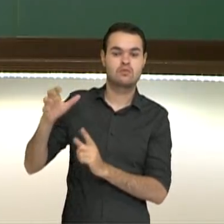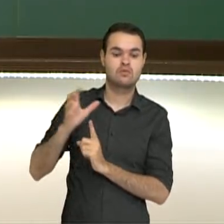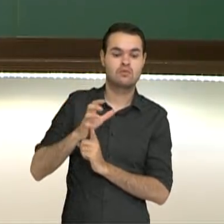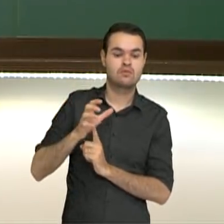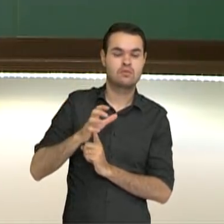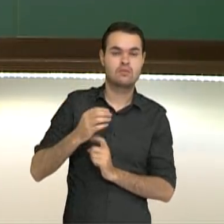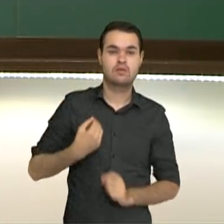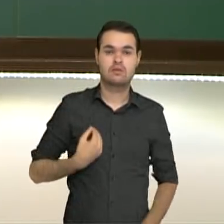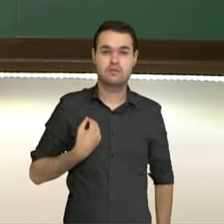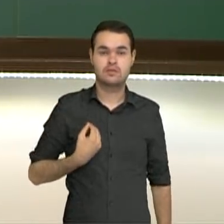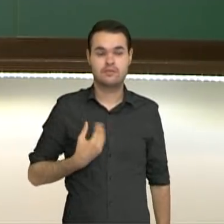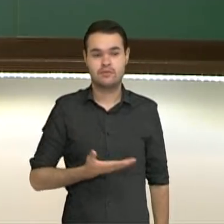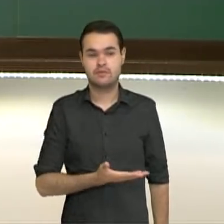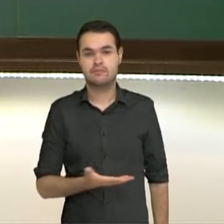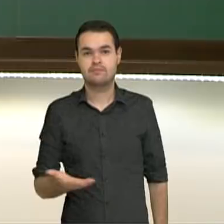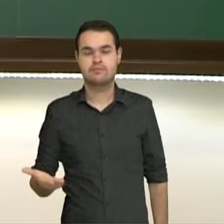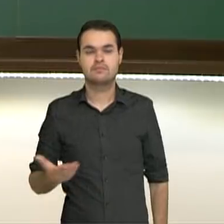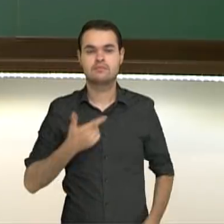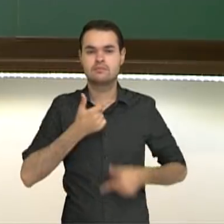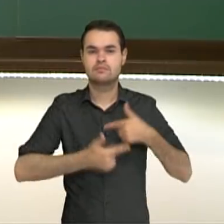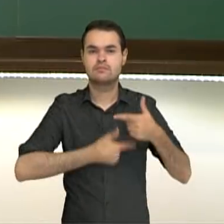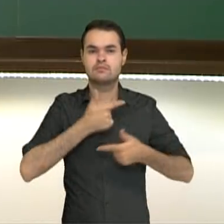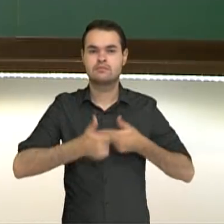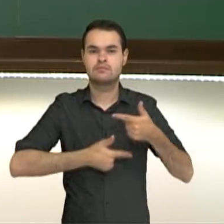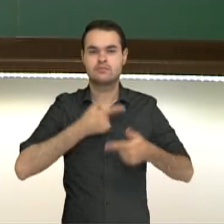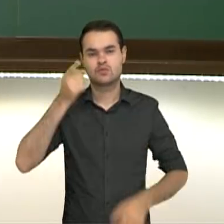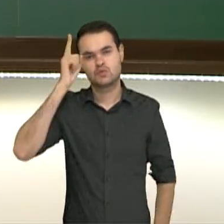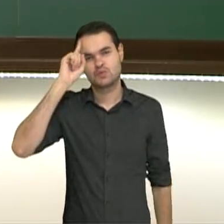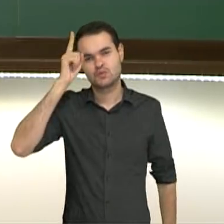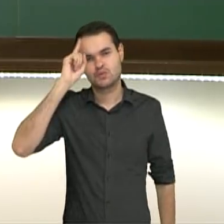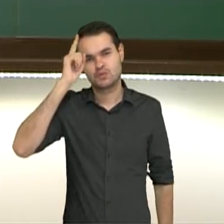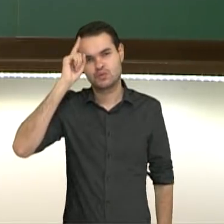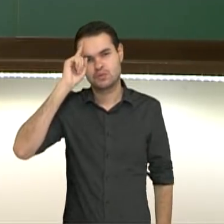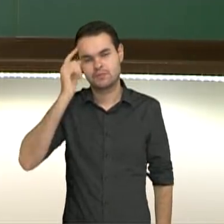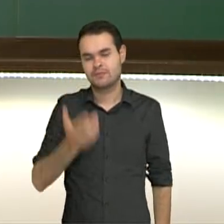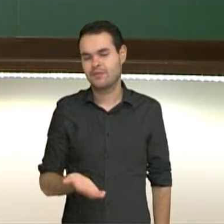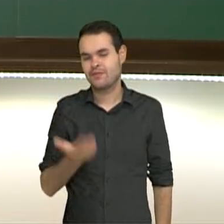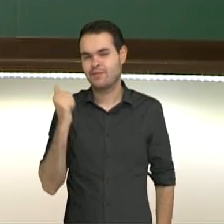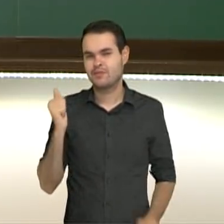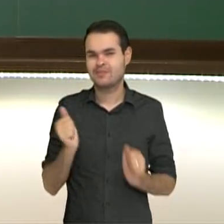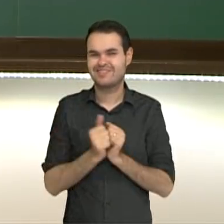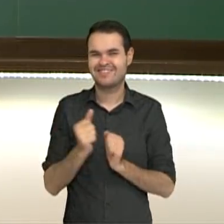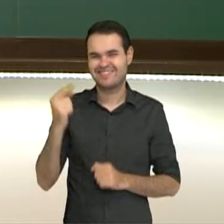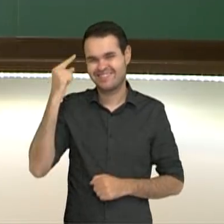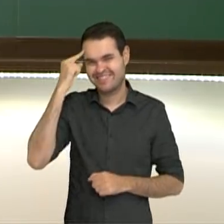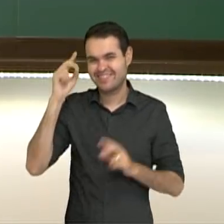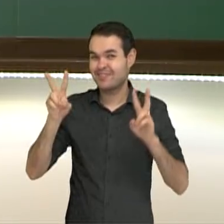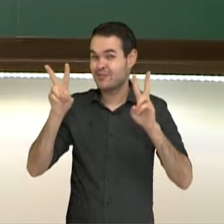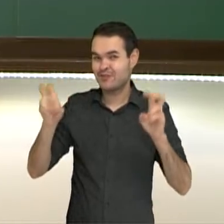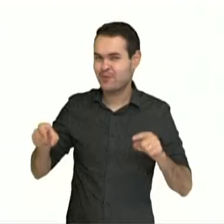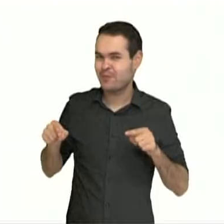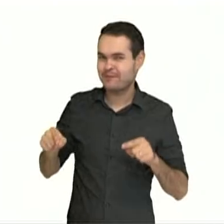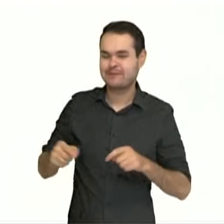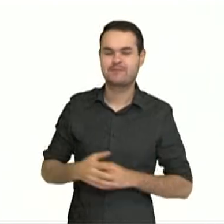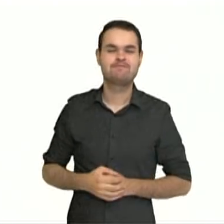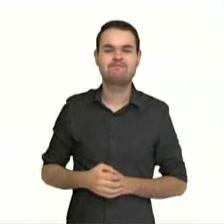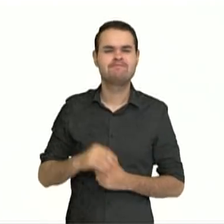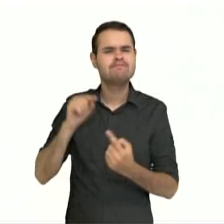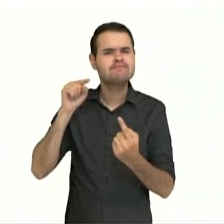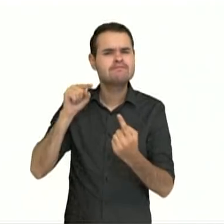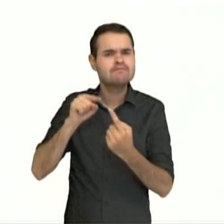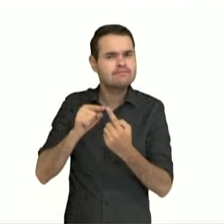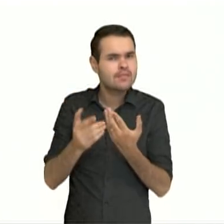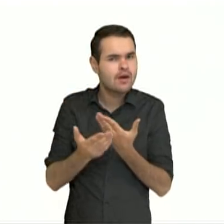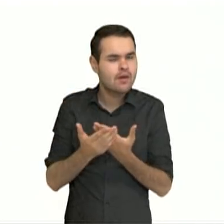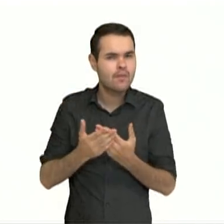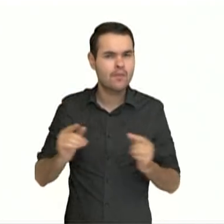para a nossa vida, para as nossas atividades, para o nosso dia a dia. Então, vamos juntos pensar a respeito desse assunto. O objetivo da nossa